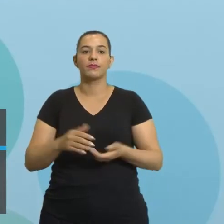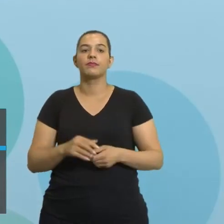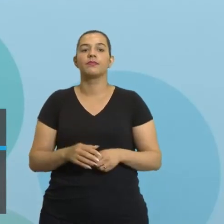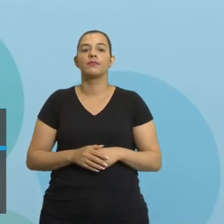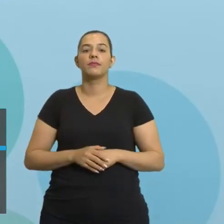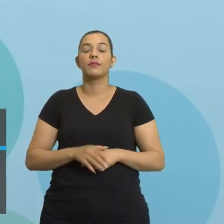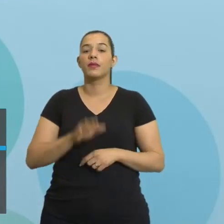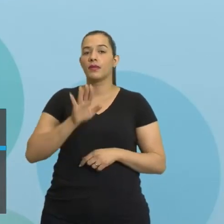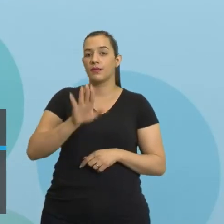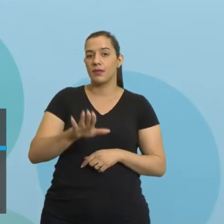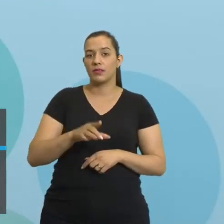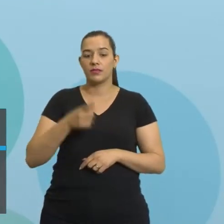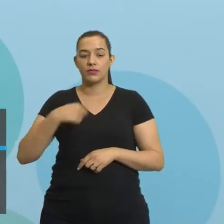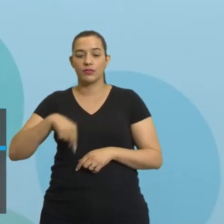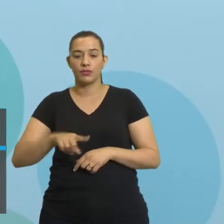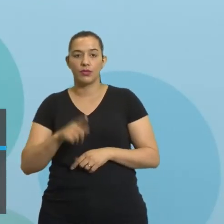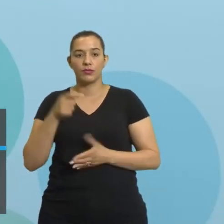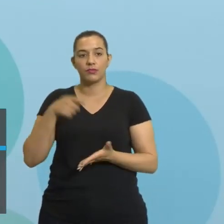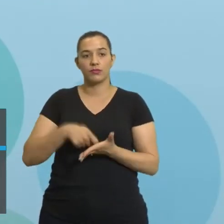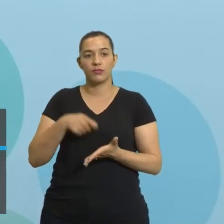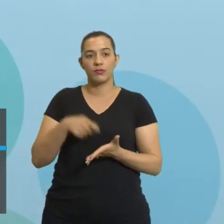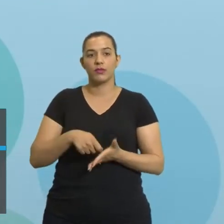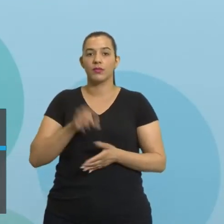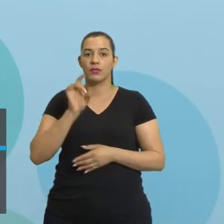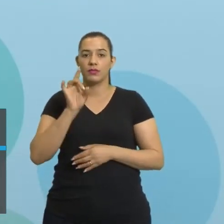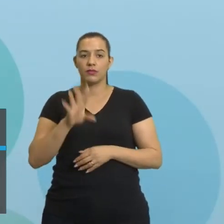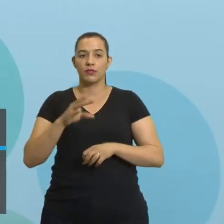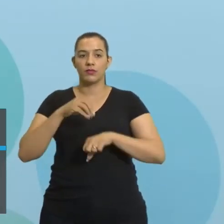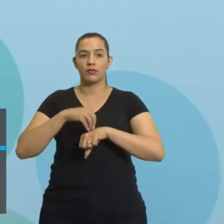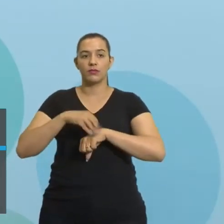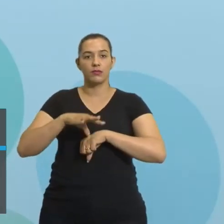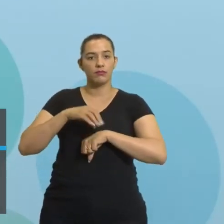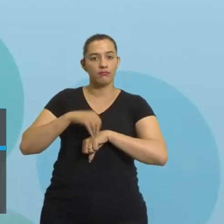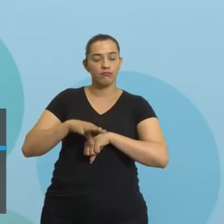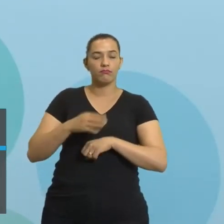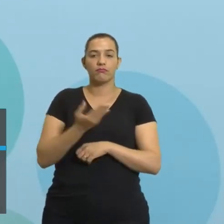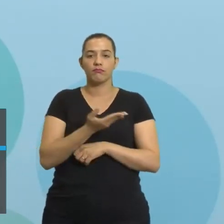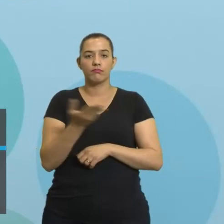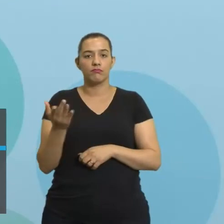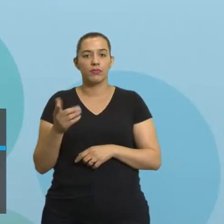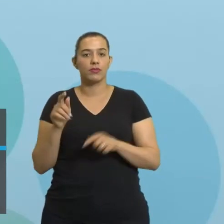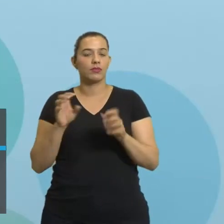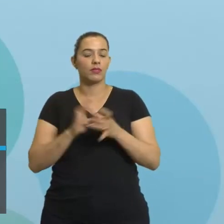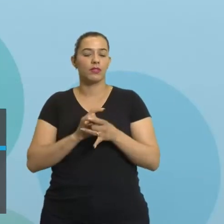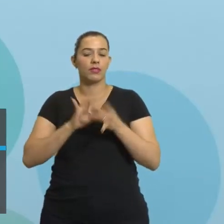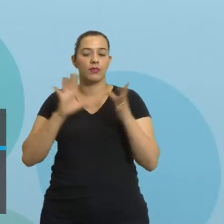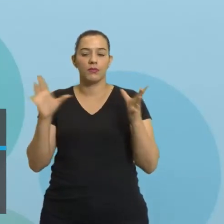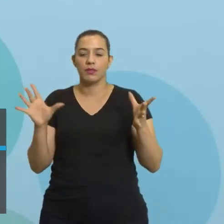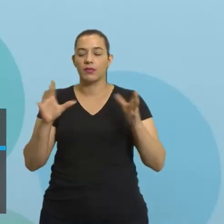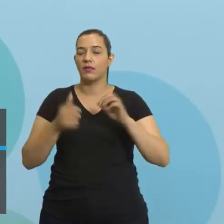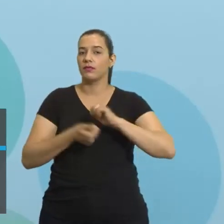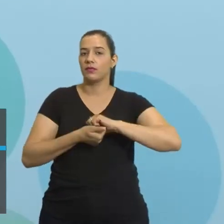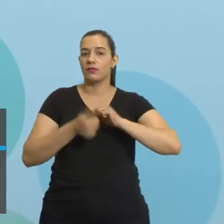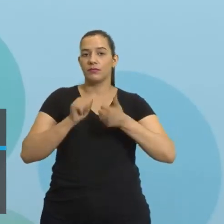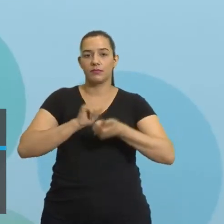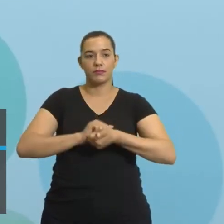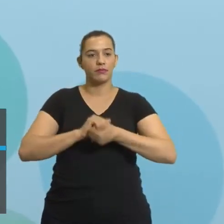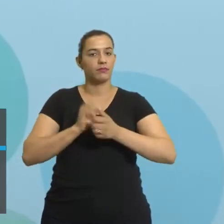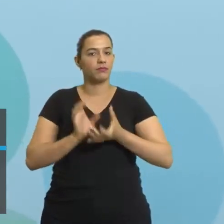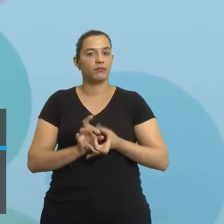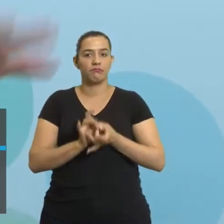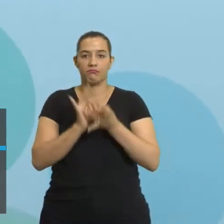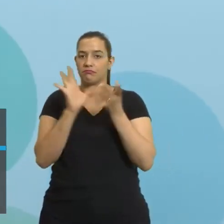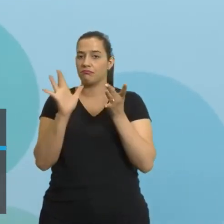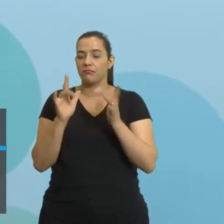assim, não é que a gente tá, é só uma sugestão, a gente tá trazendo aqui, vocês têm liberdade, autonomia, para